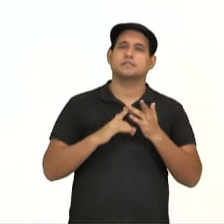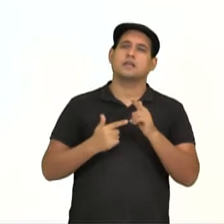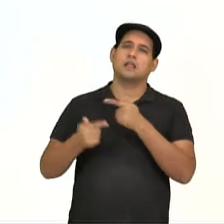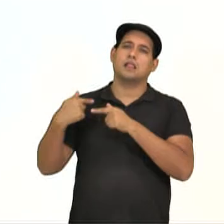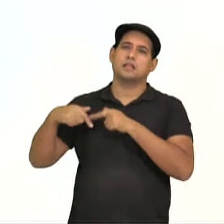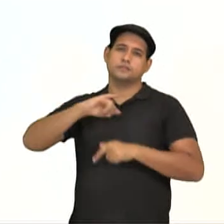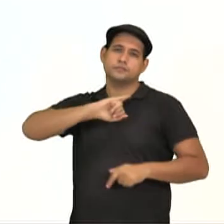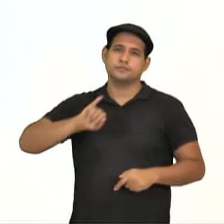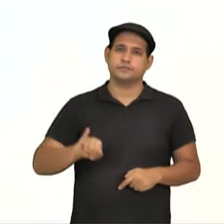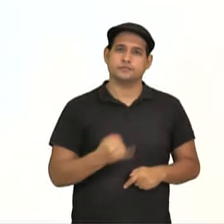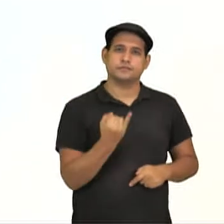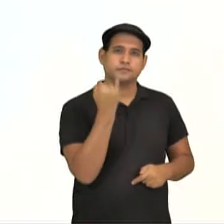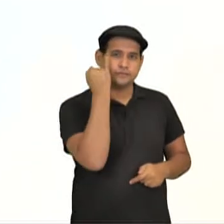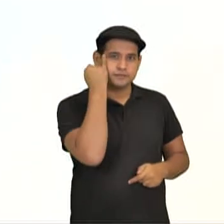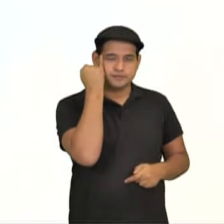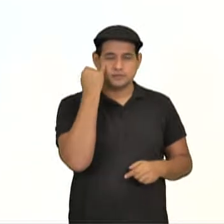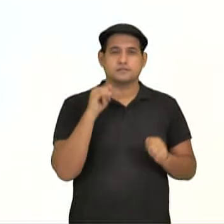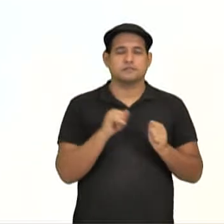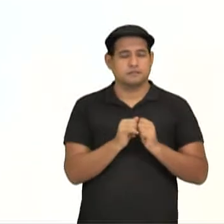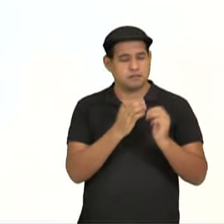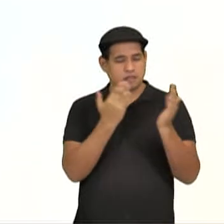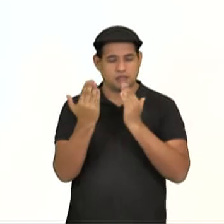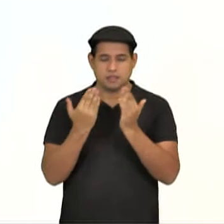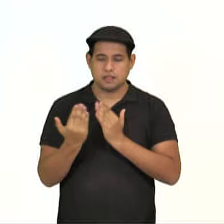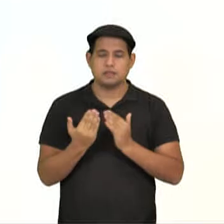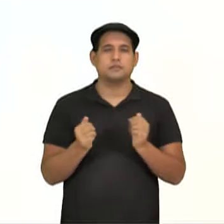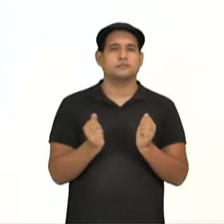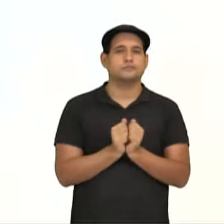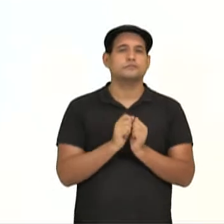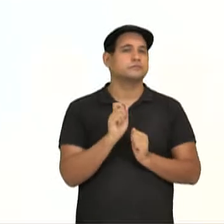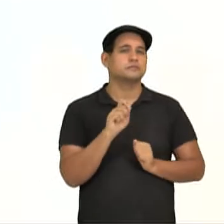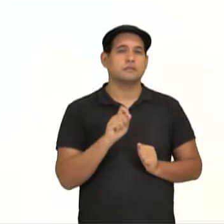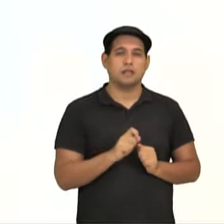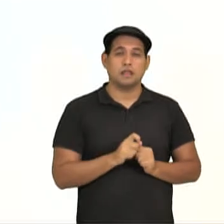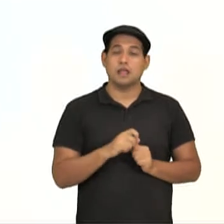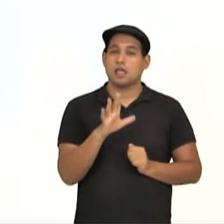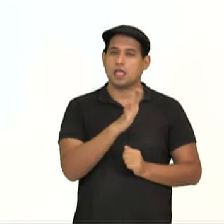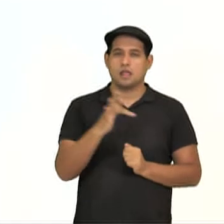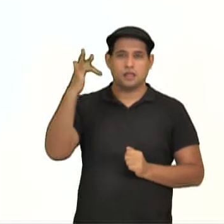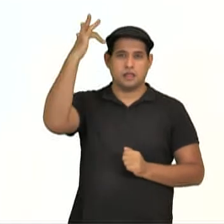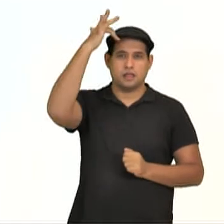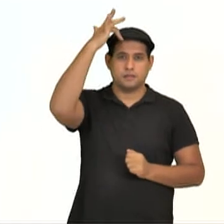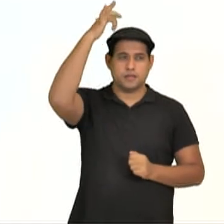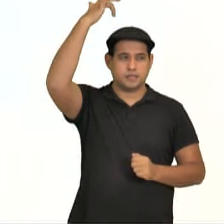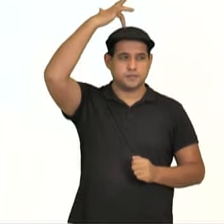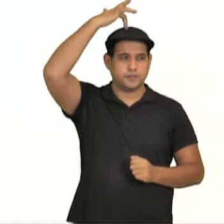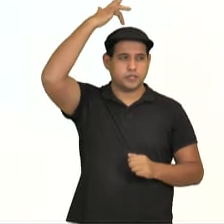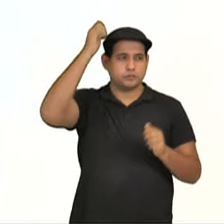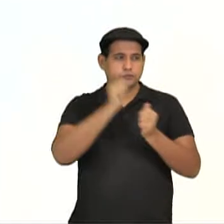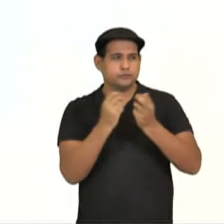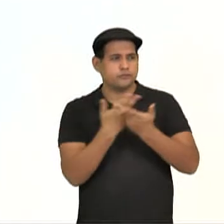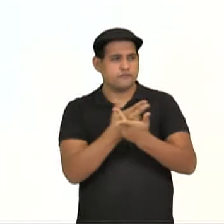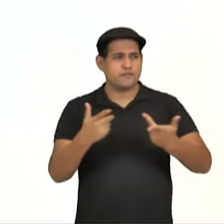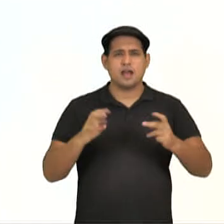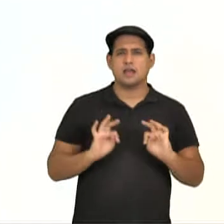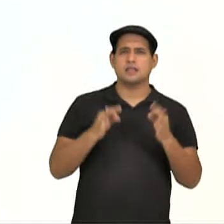origem japonesa e ela faz essa associação também com a espiritualidade. Muitas dessas técnicas que transcendem, que